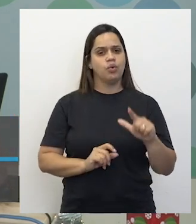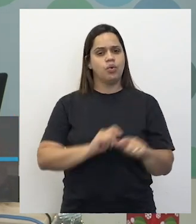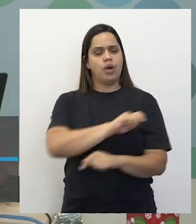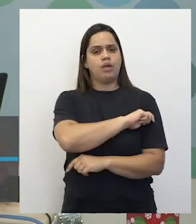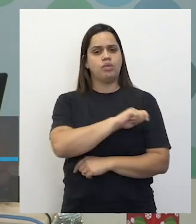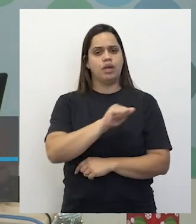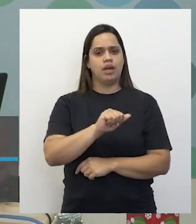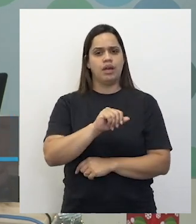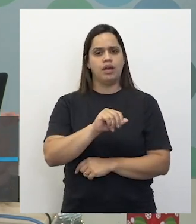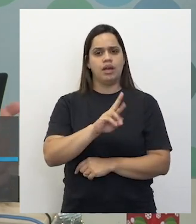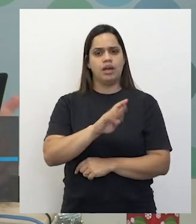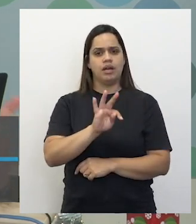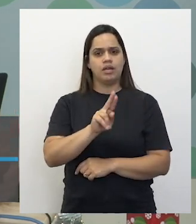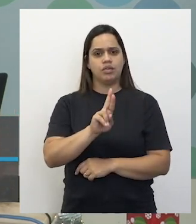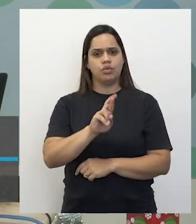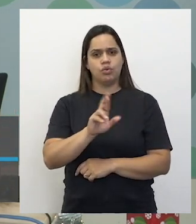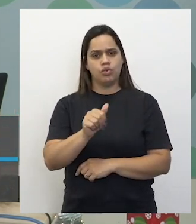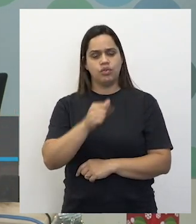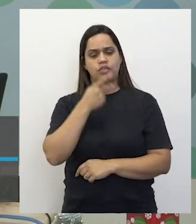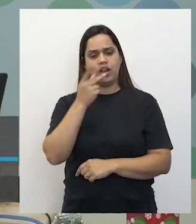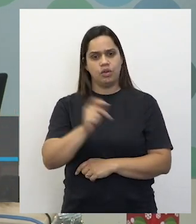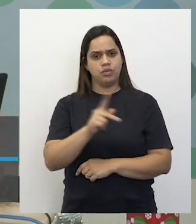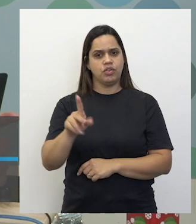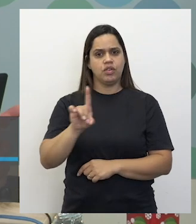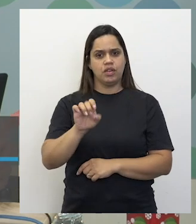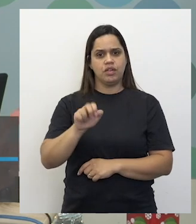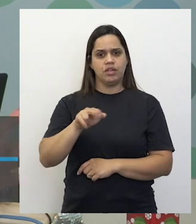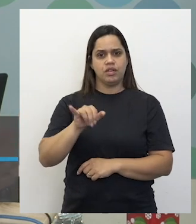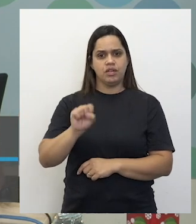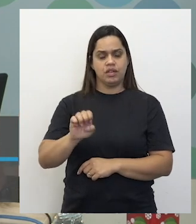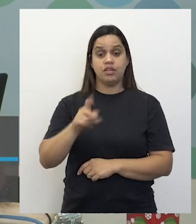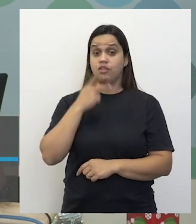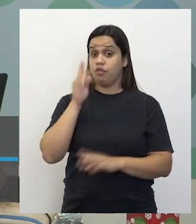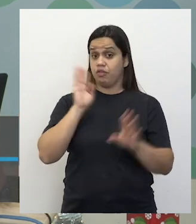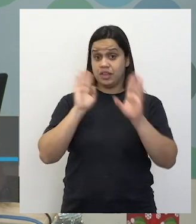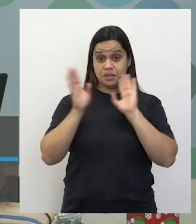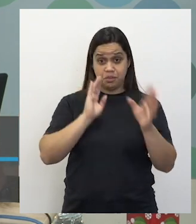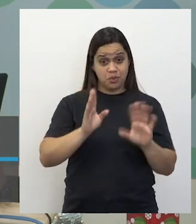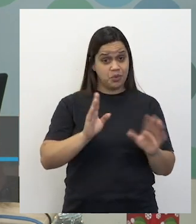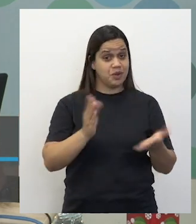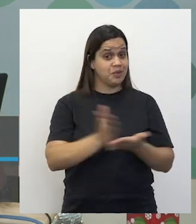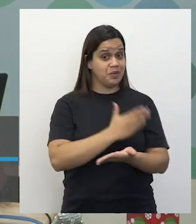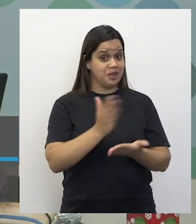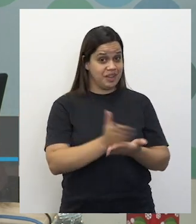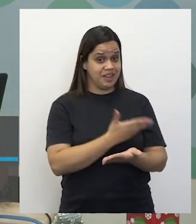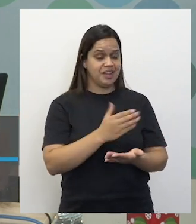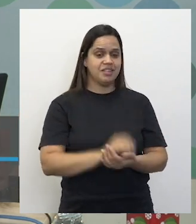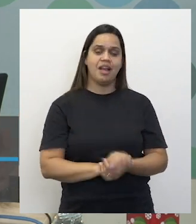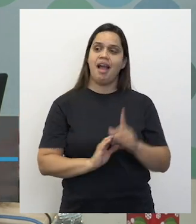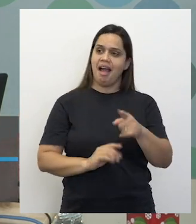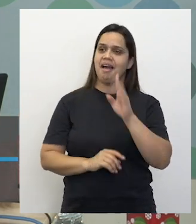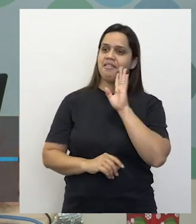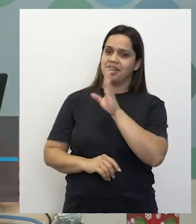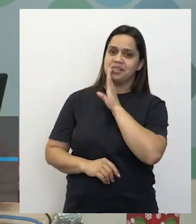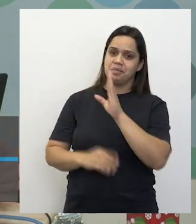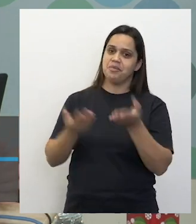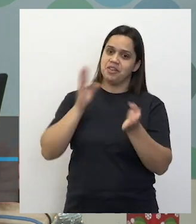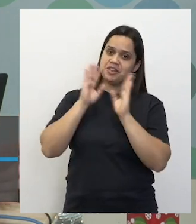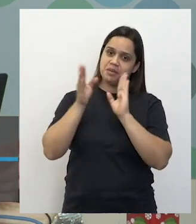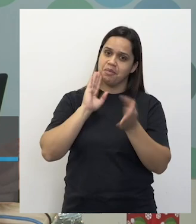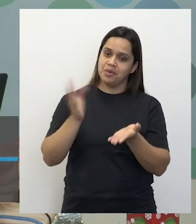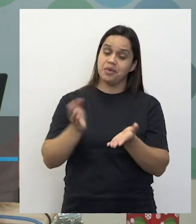Arthur, a professora Denise, respondeu no Facebook, nos livros. Facebook, nos livros,